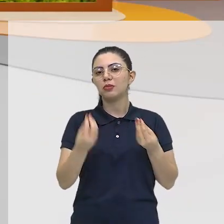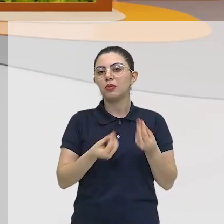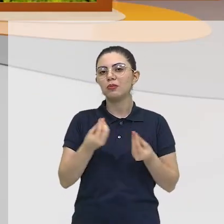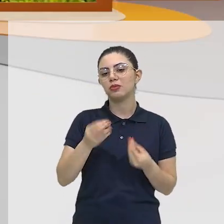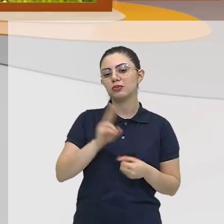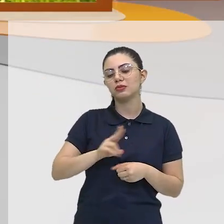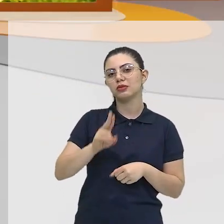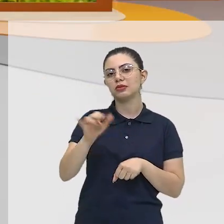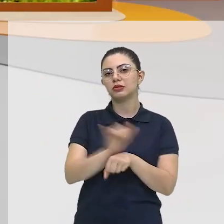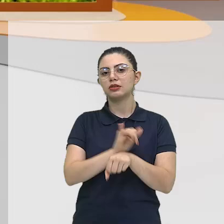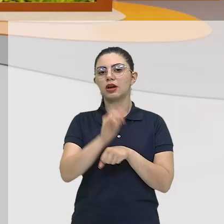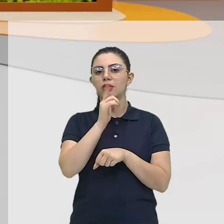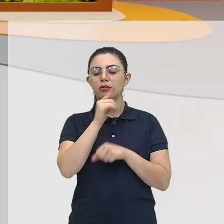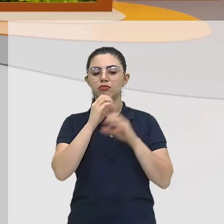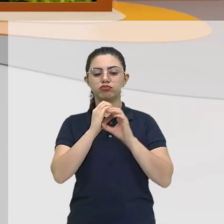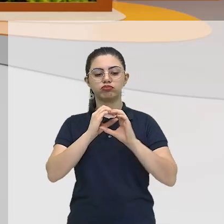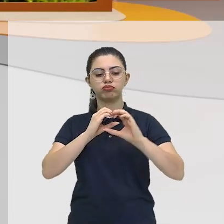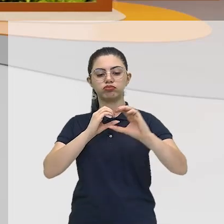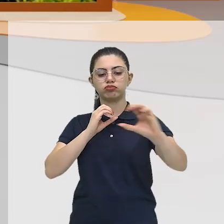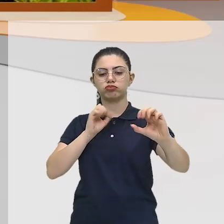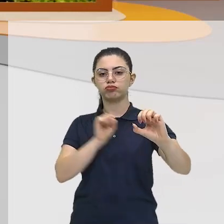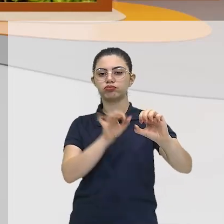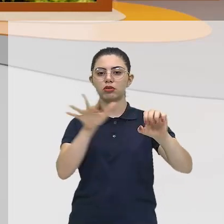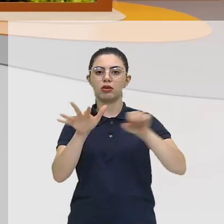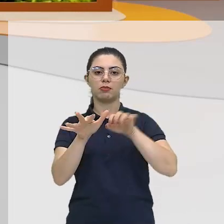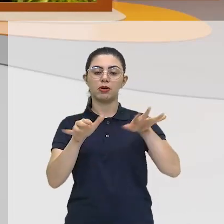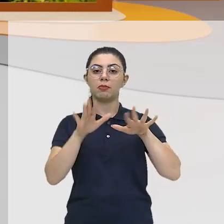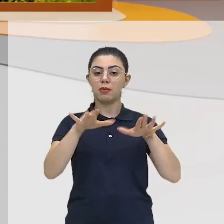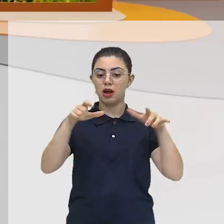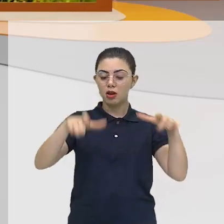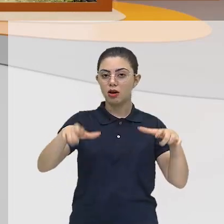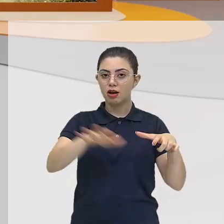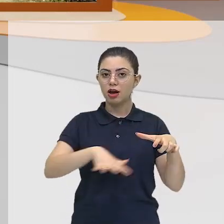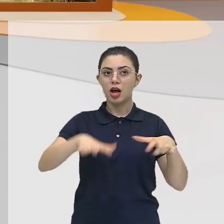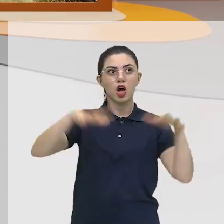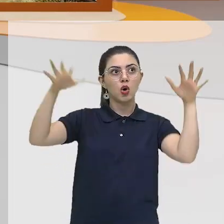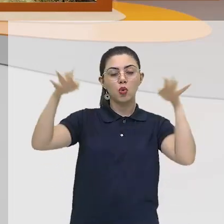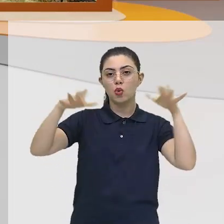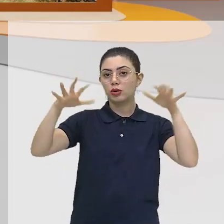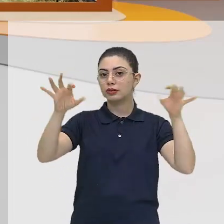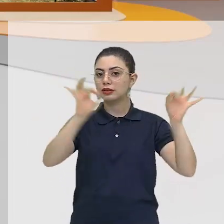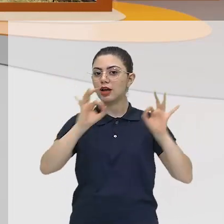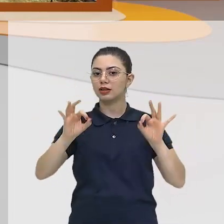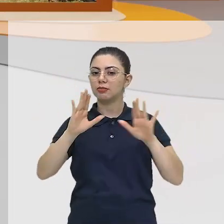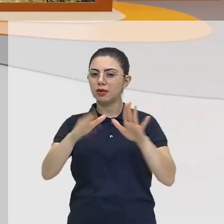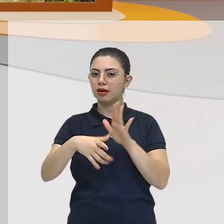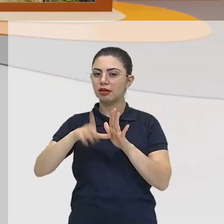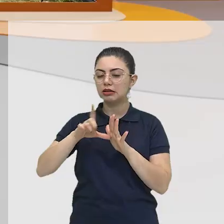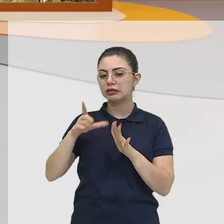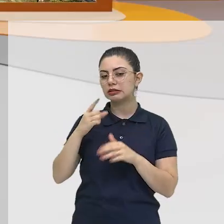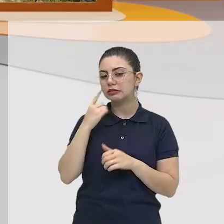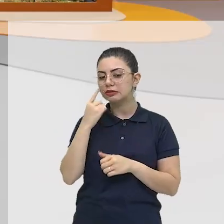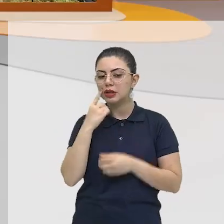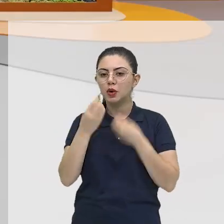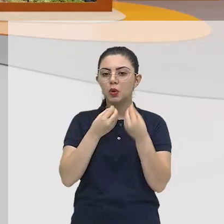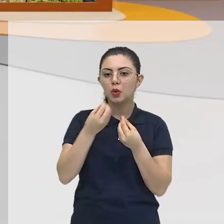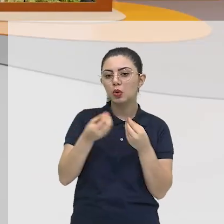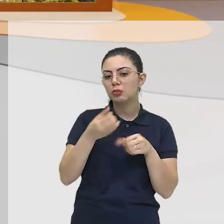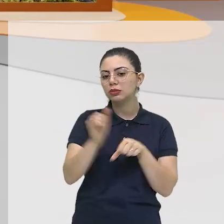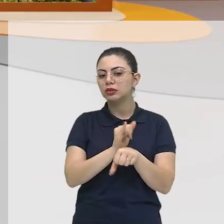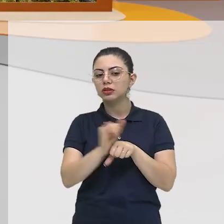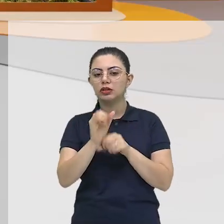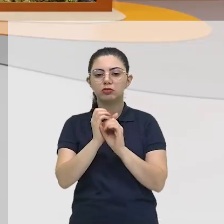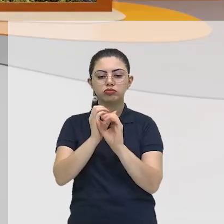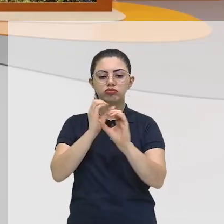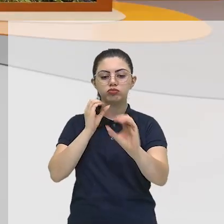gente, onde não chove tanto, tá? Mas isso são feitos estudos previamente para poder saber como utilizar e a quantidade que